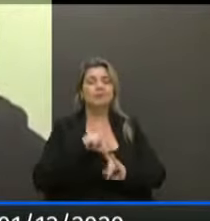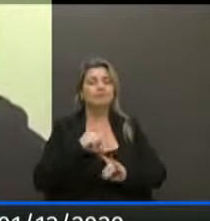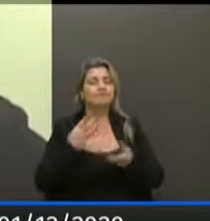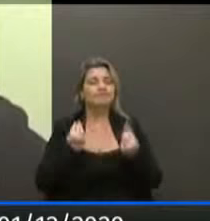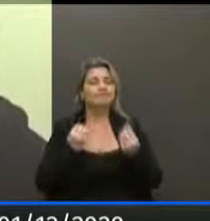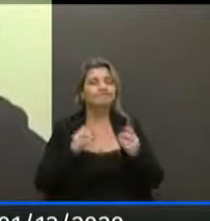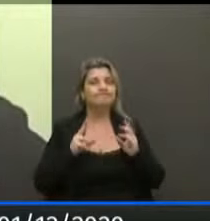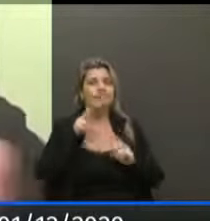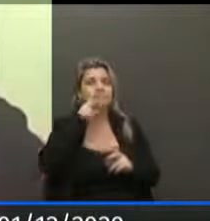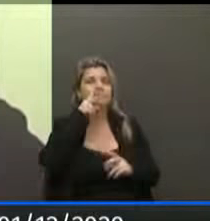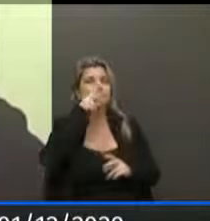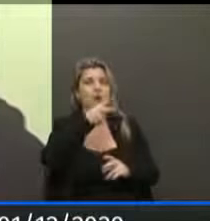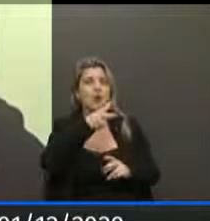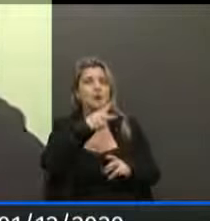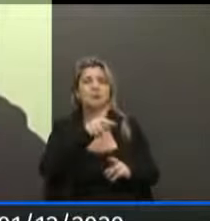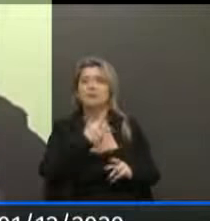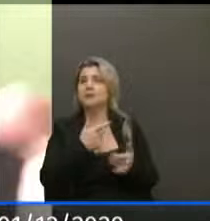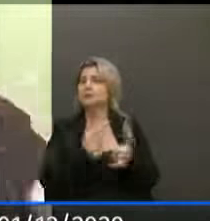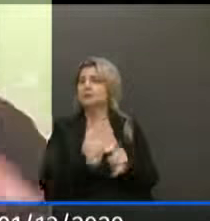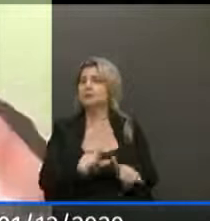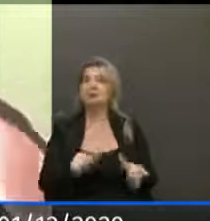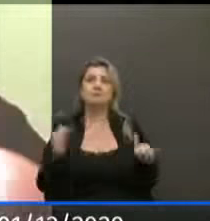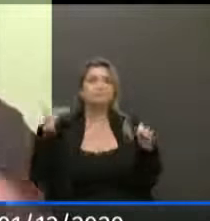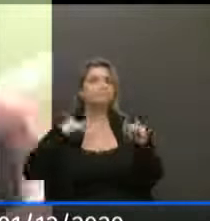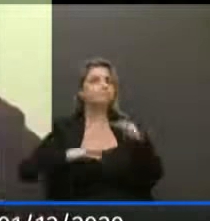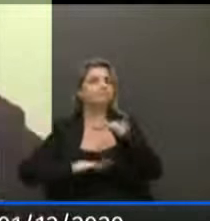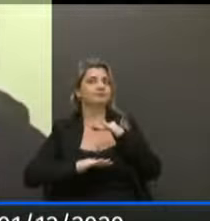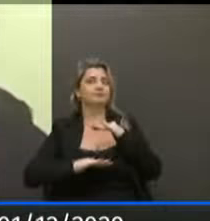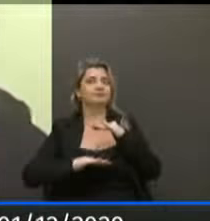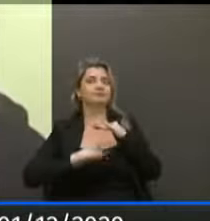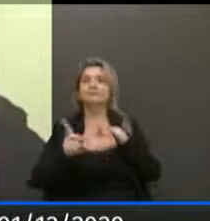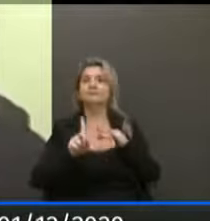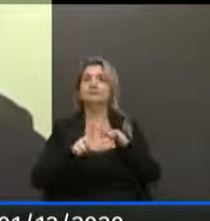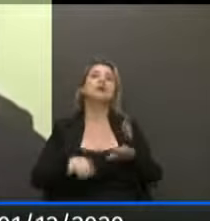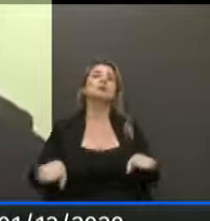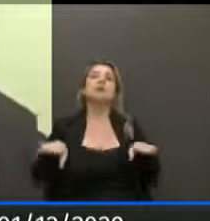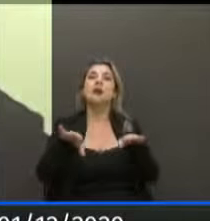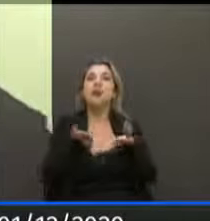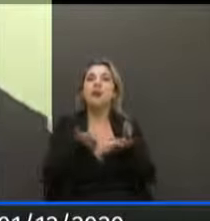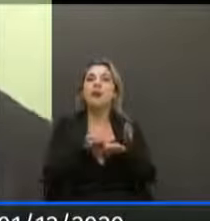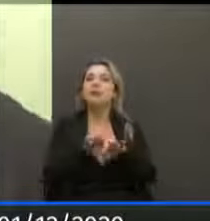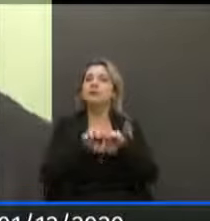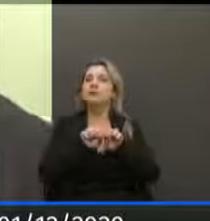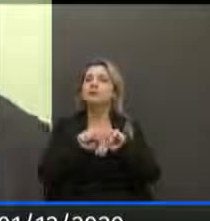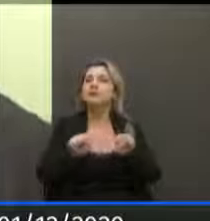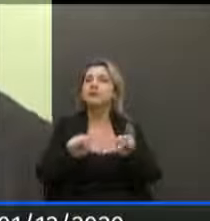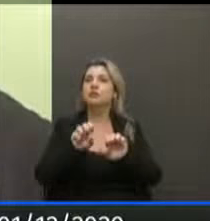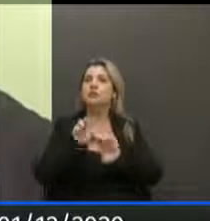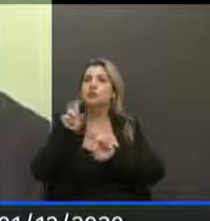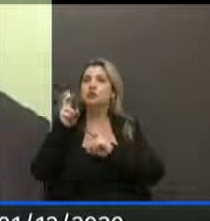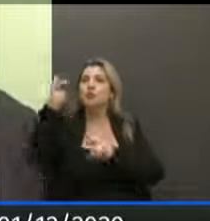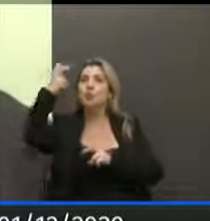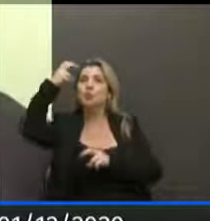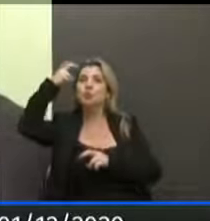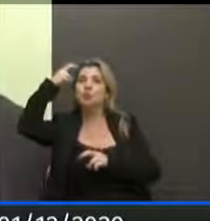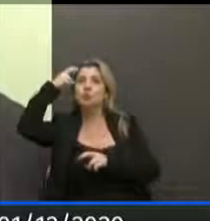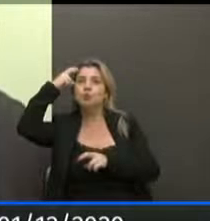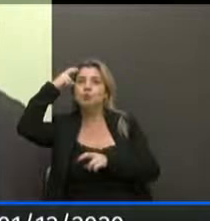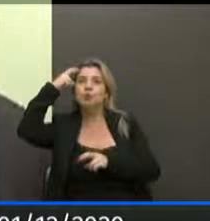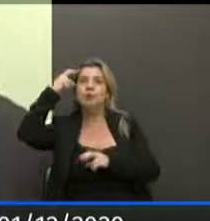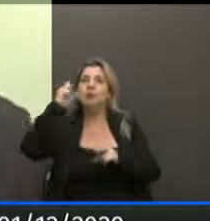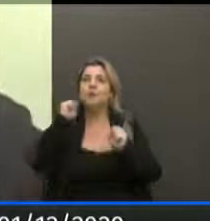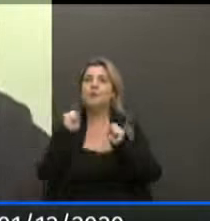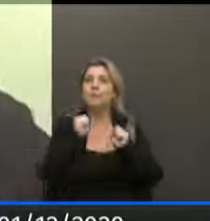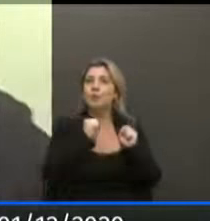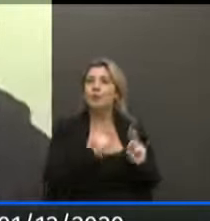força e nós não estamos abaixo, nós estamos ao lado da Secretaria de Cultura em termos de poder de ação.